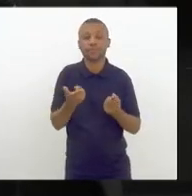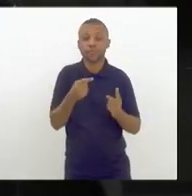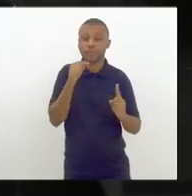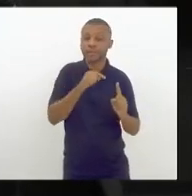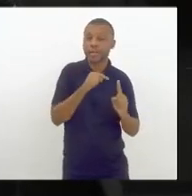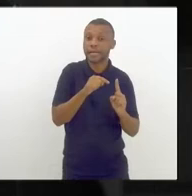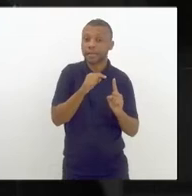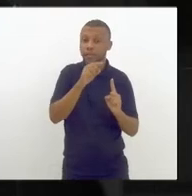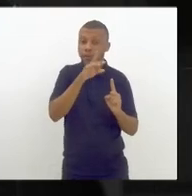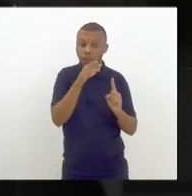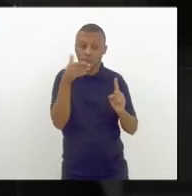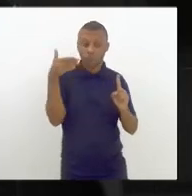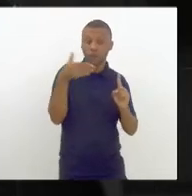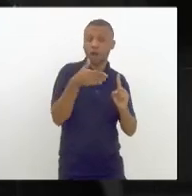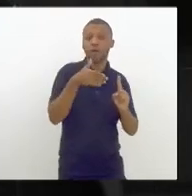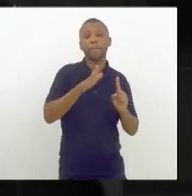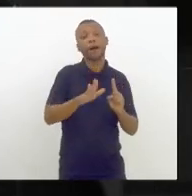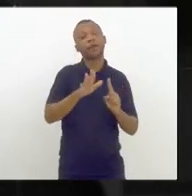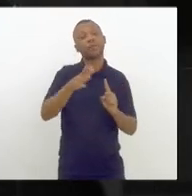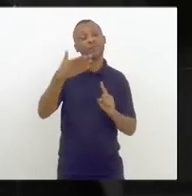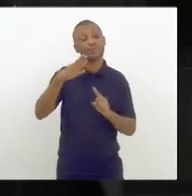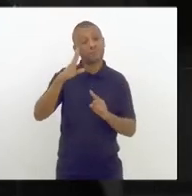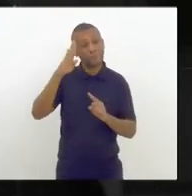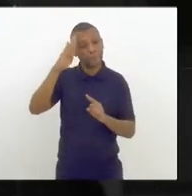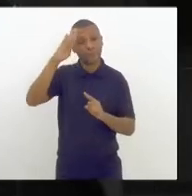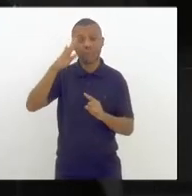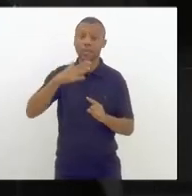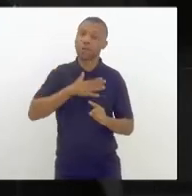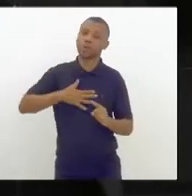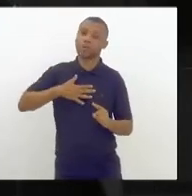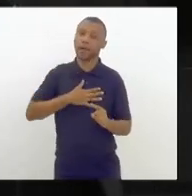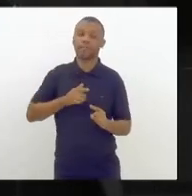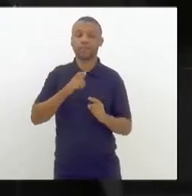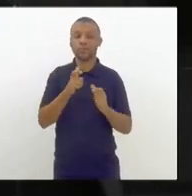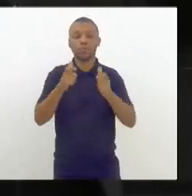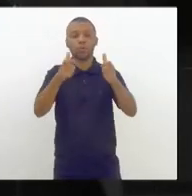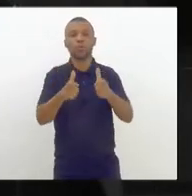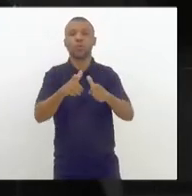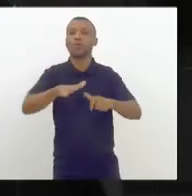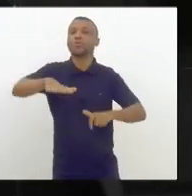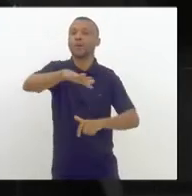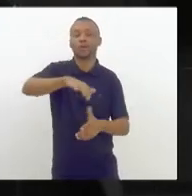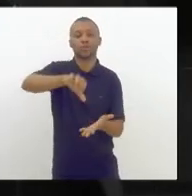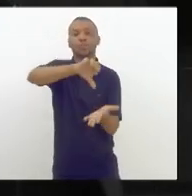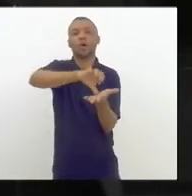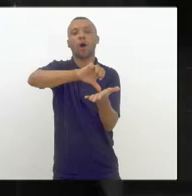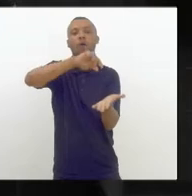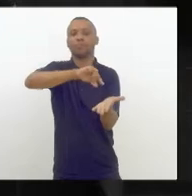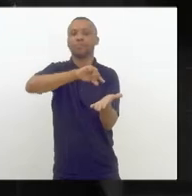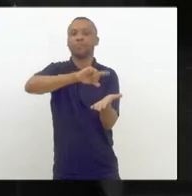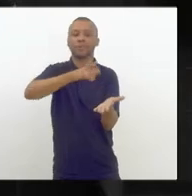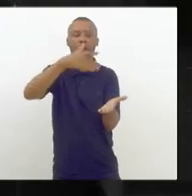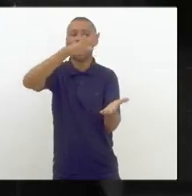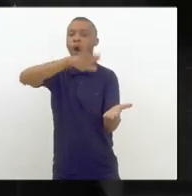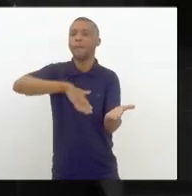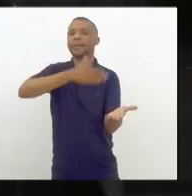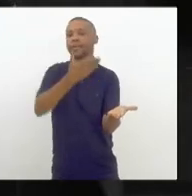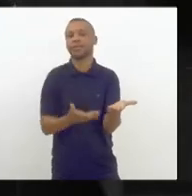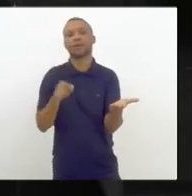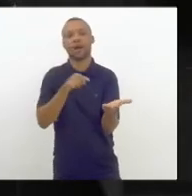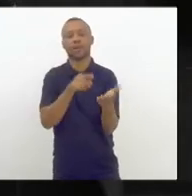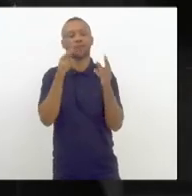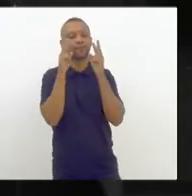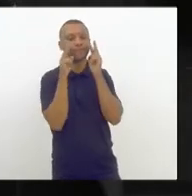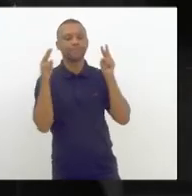mas o que ele mais gostava através do próprio candongueiro ele preferia Sem dúvida que a casa fosse homenageada que a cada fazer